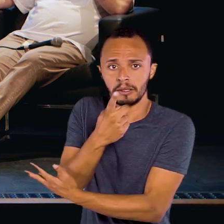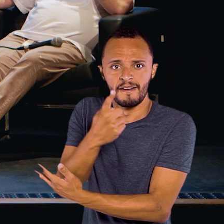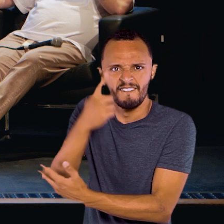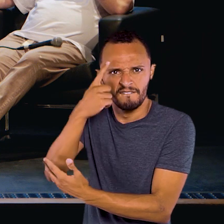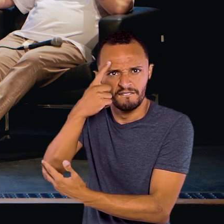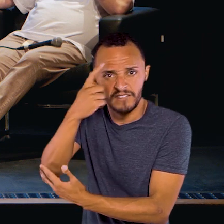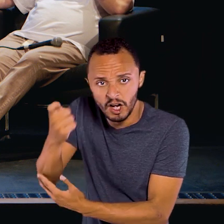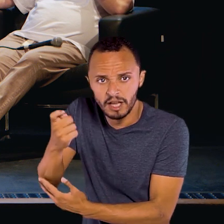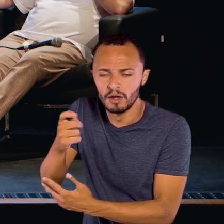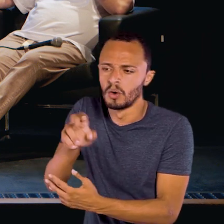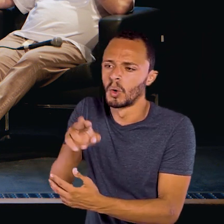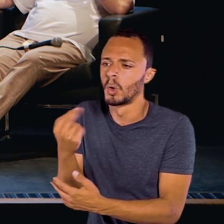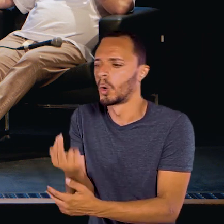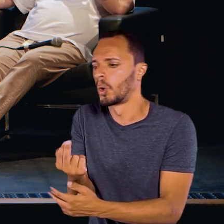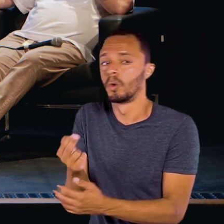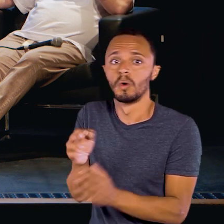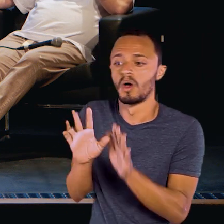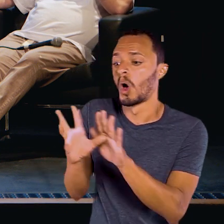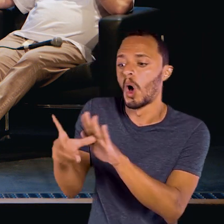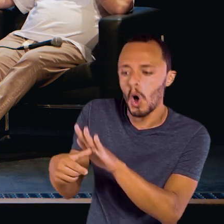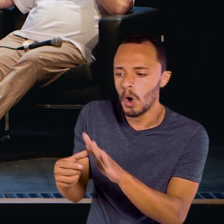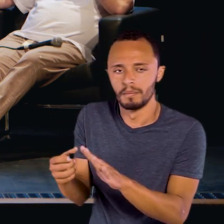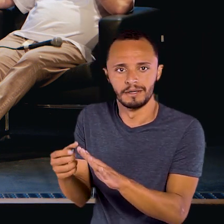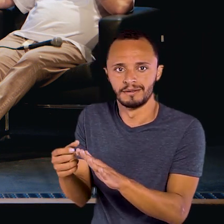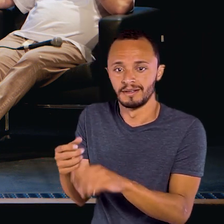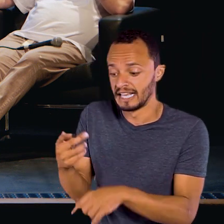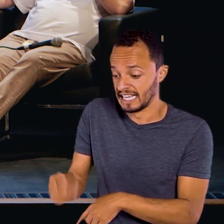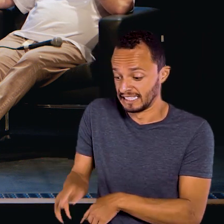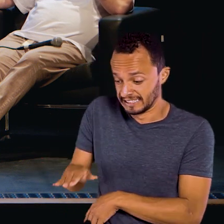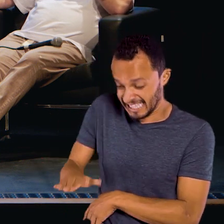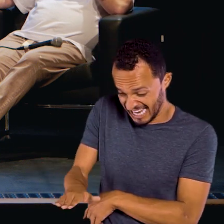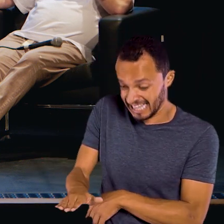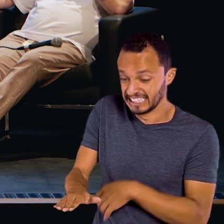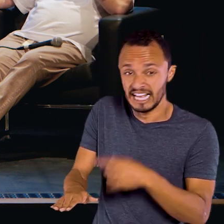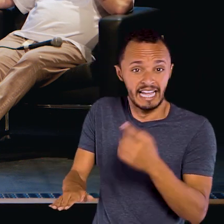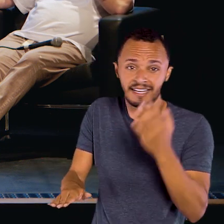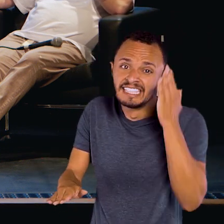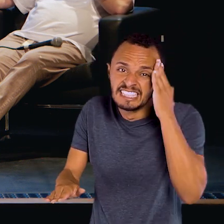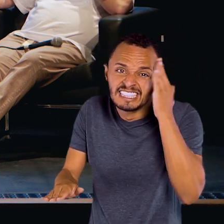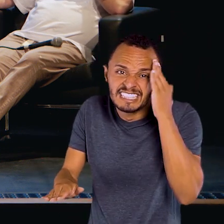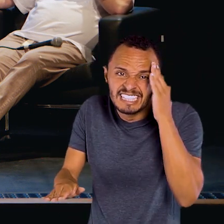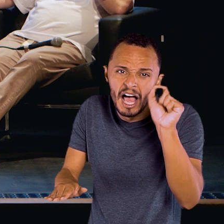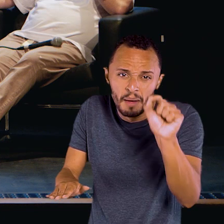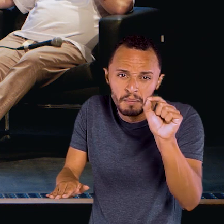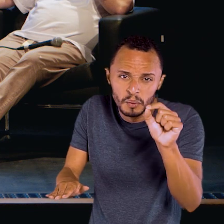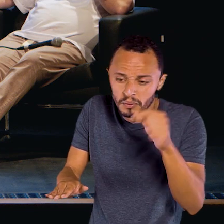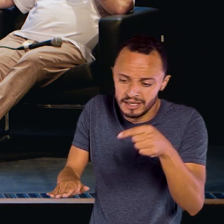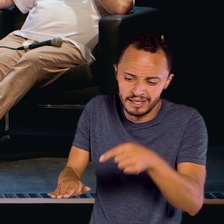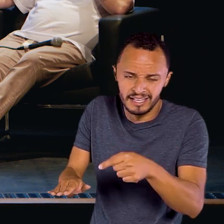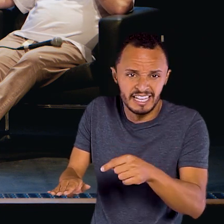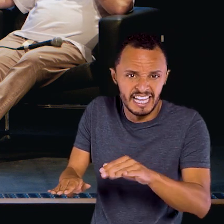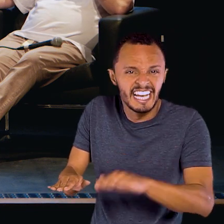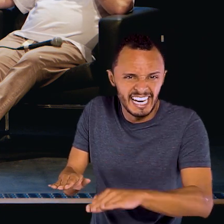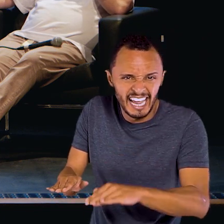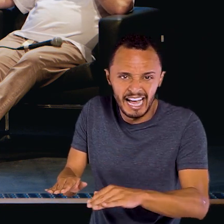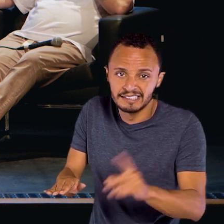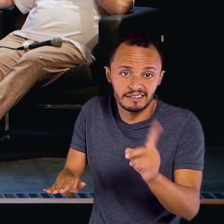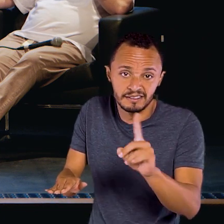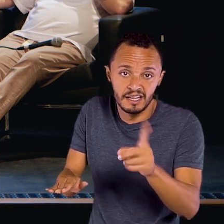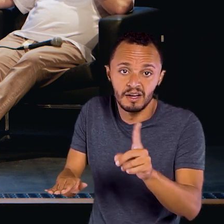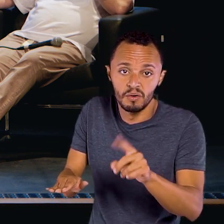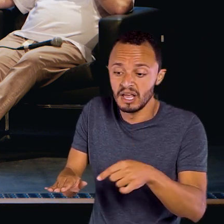delito qualquer, um roubo, ele sabe o que ele faz. Ele não é uma criança de 8 anos. A gente